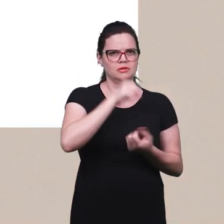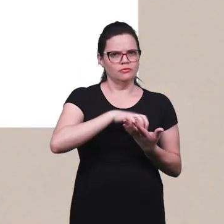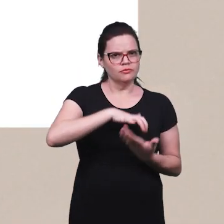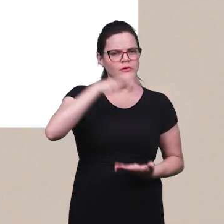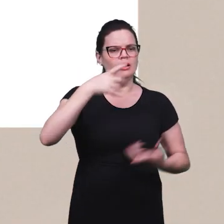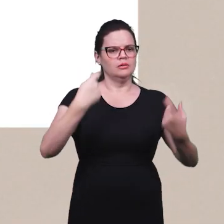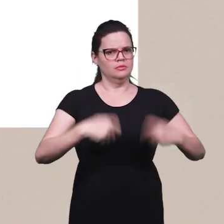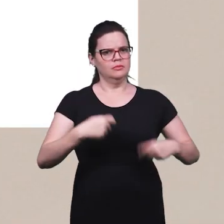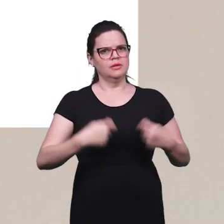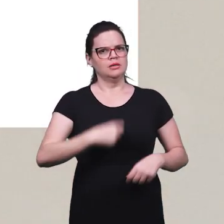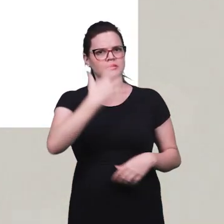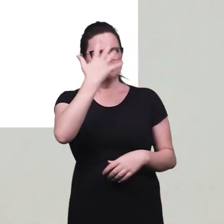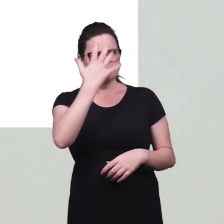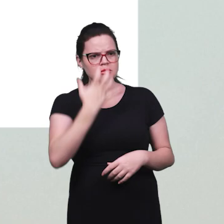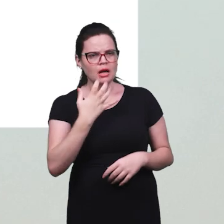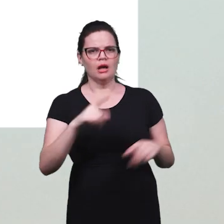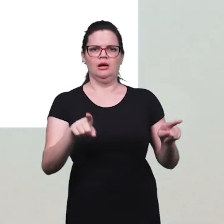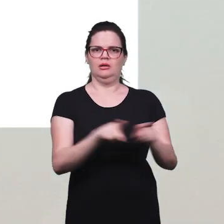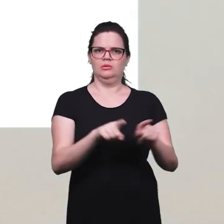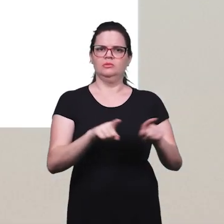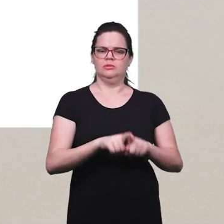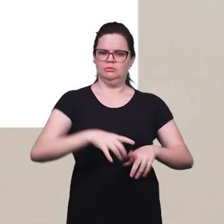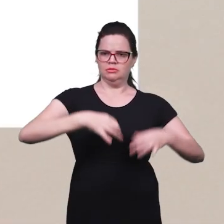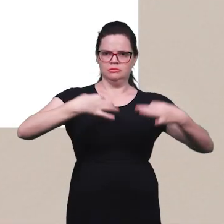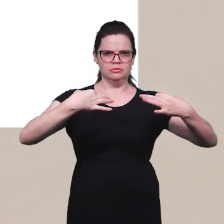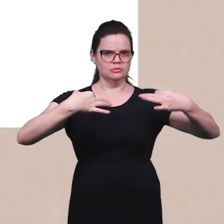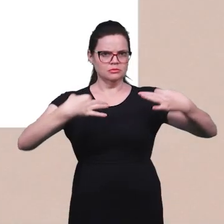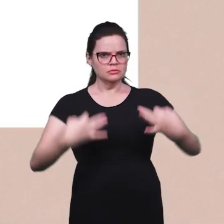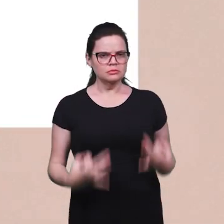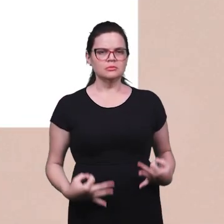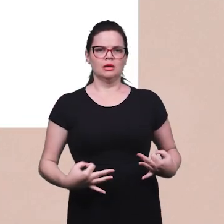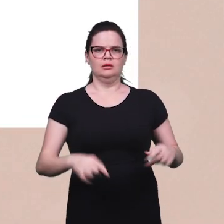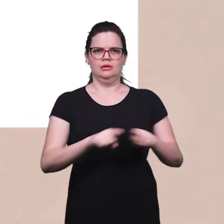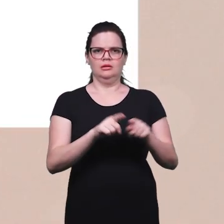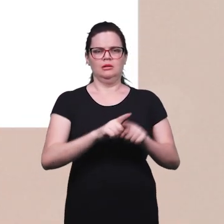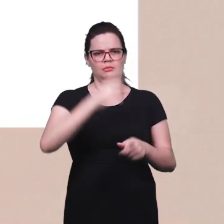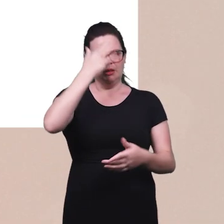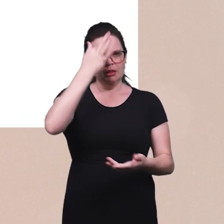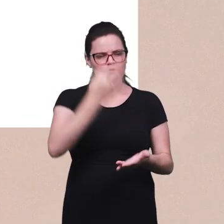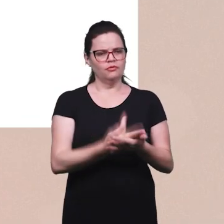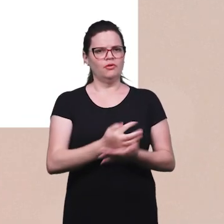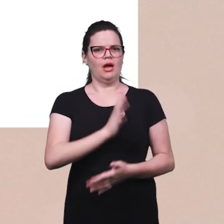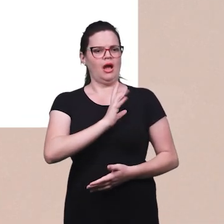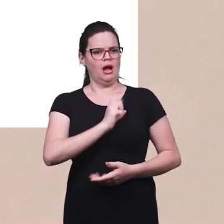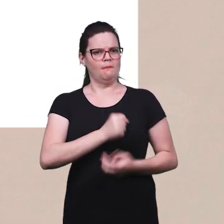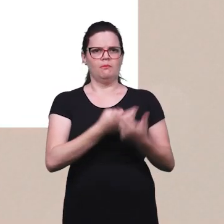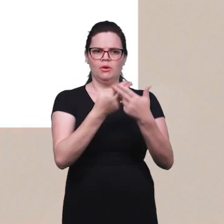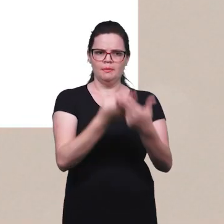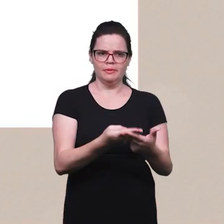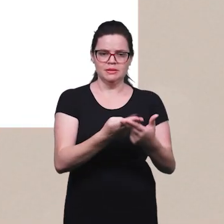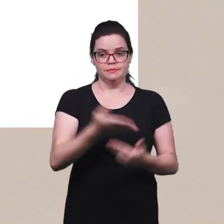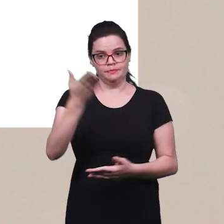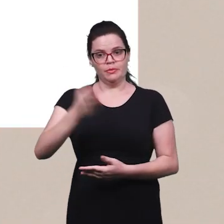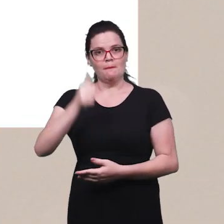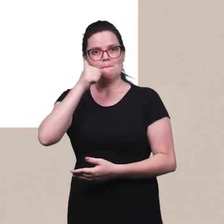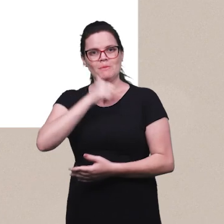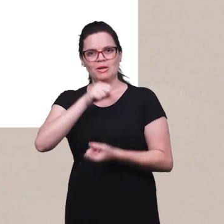graves, prudentes, sãos na fé, no amor e na paciência. As mulheres